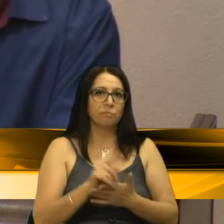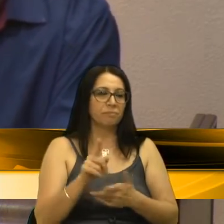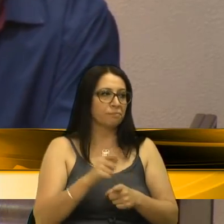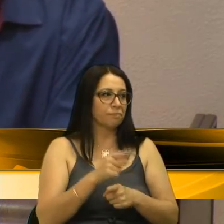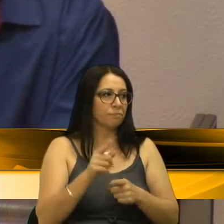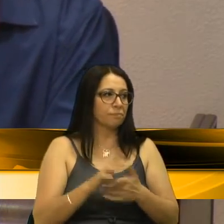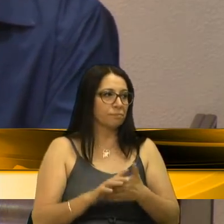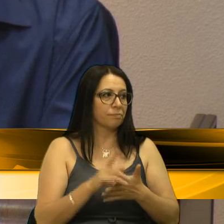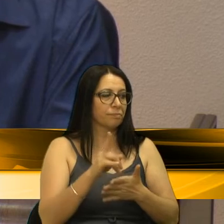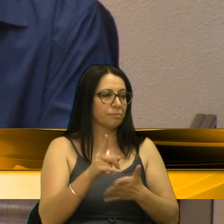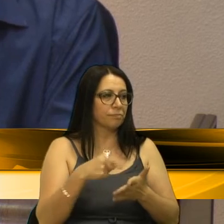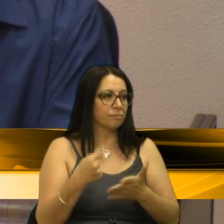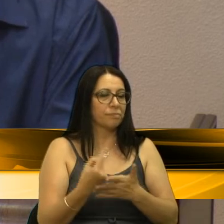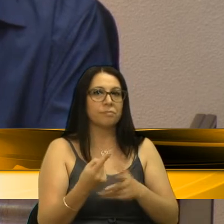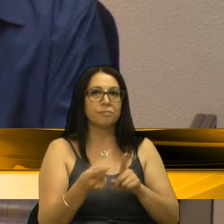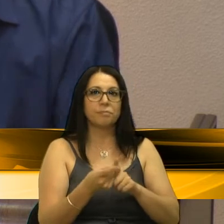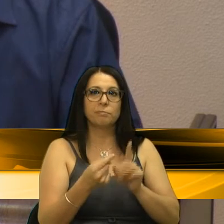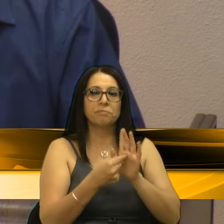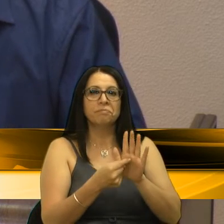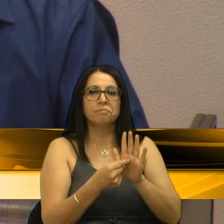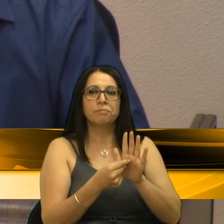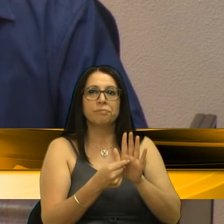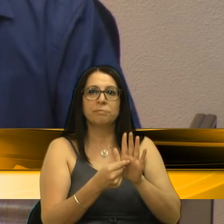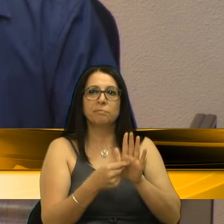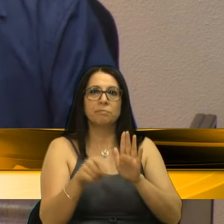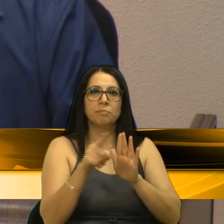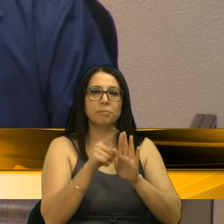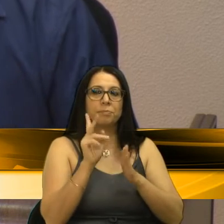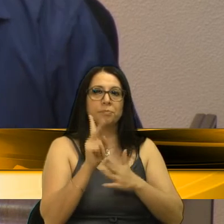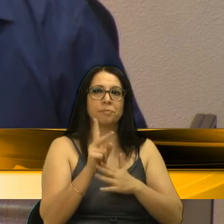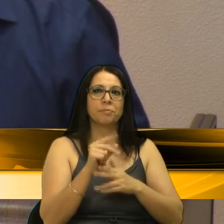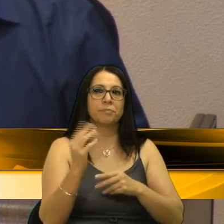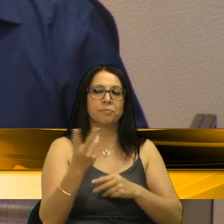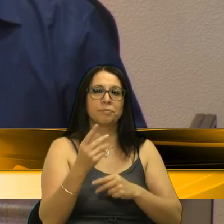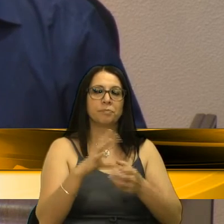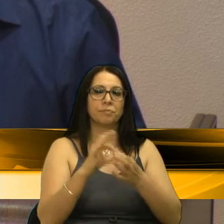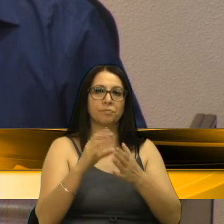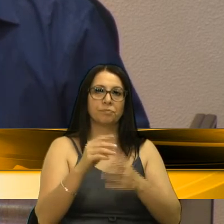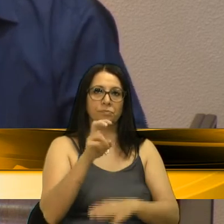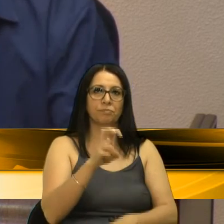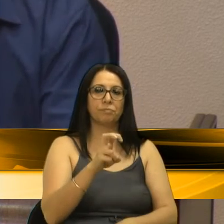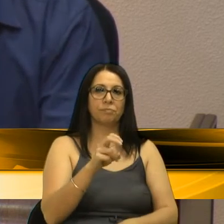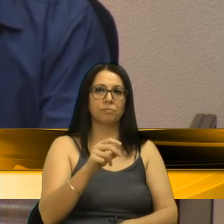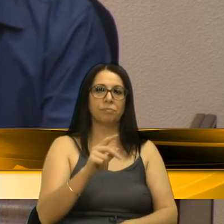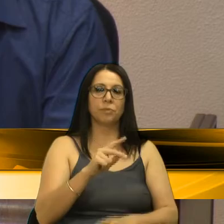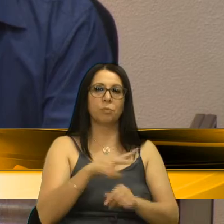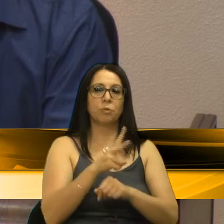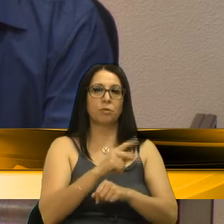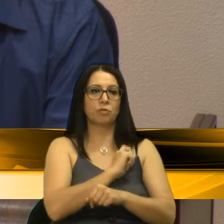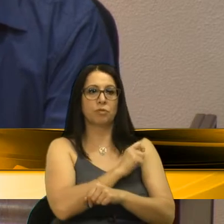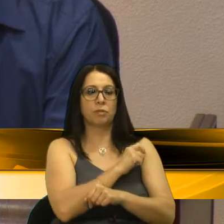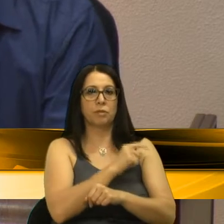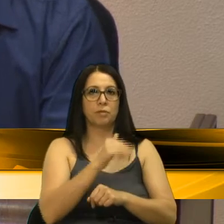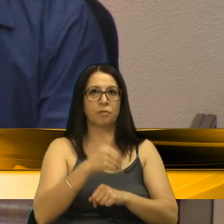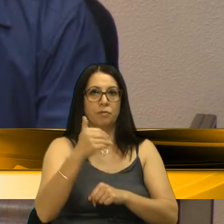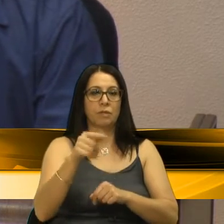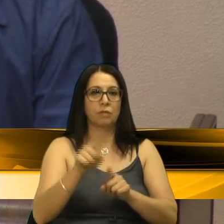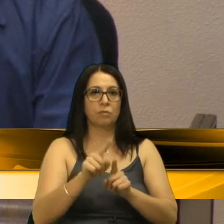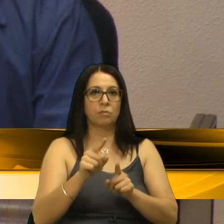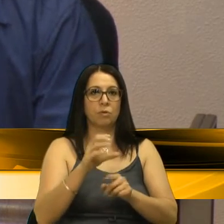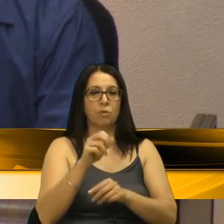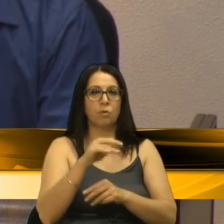manifestar-se por meio de resoluções, recomendações, moções e outros atos deliberativos. 5, buscar auditorias externas independentes sobre contas e